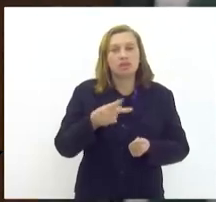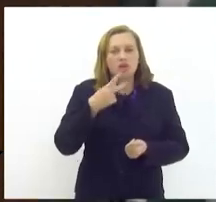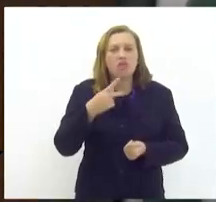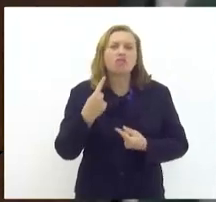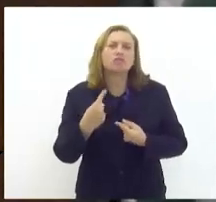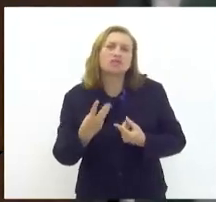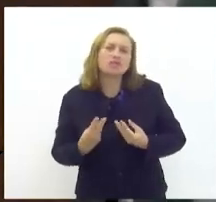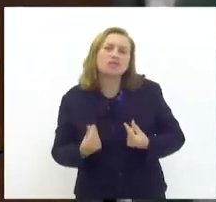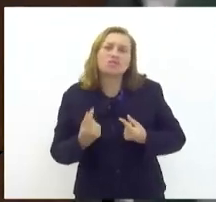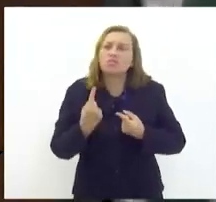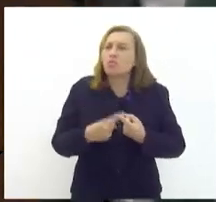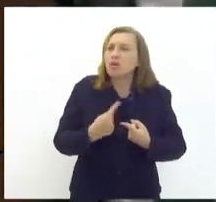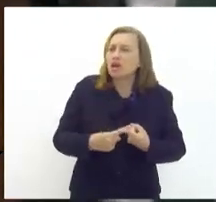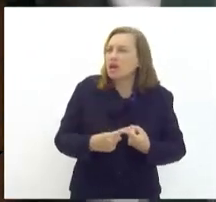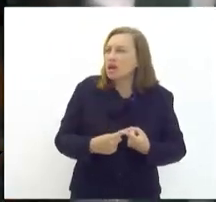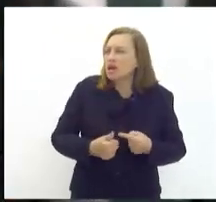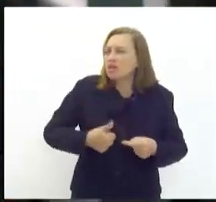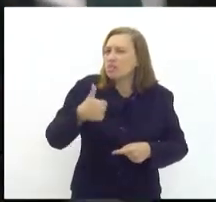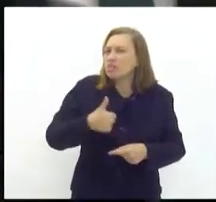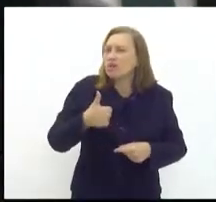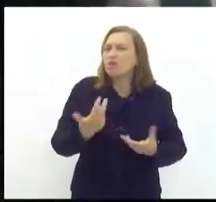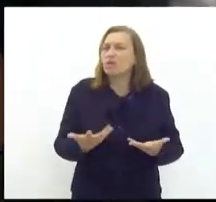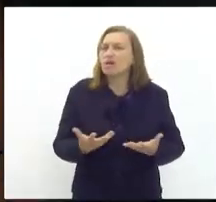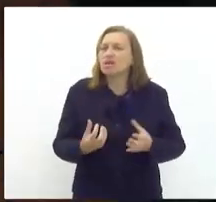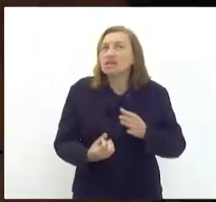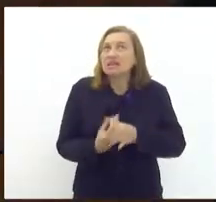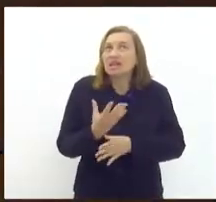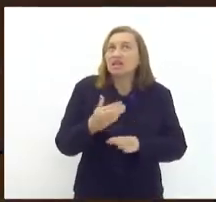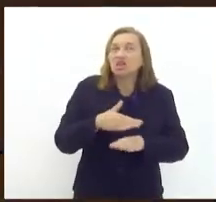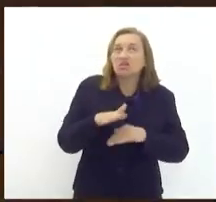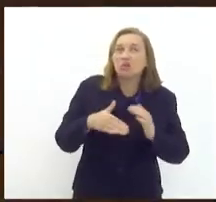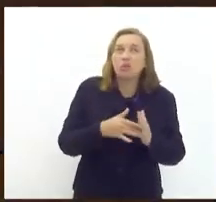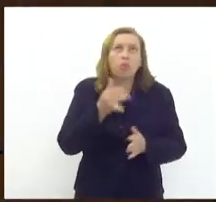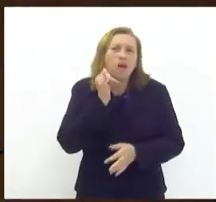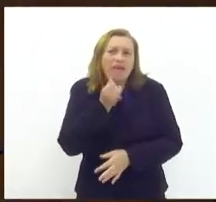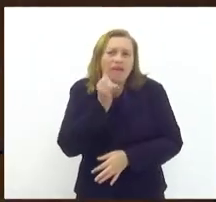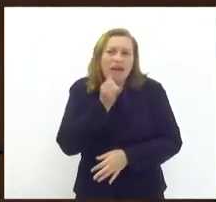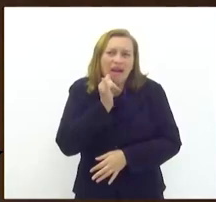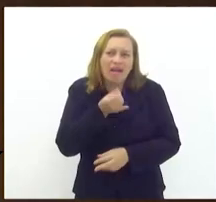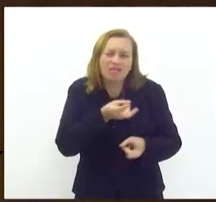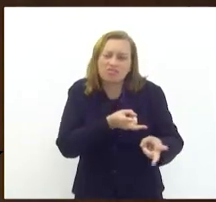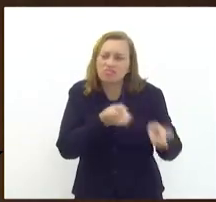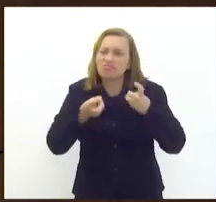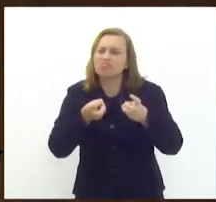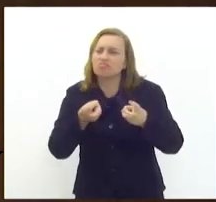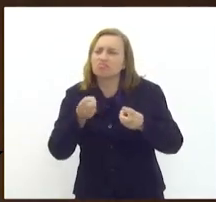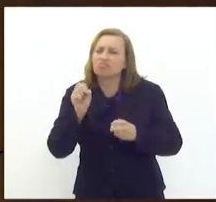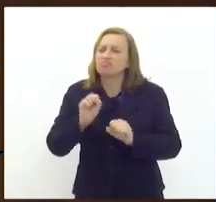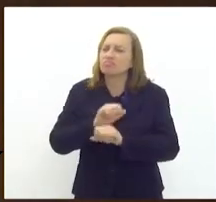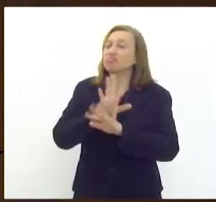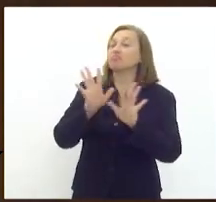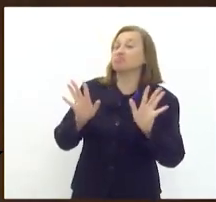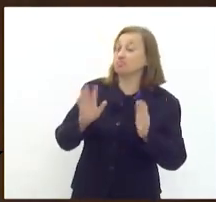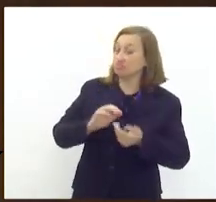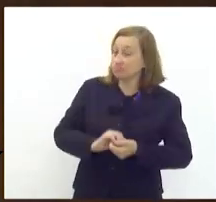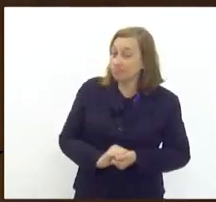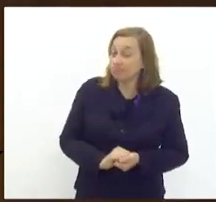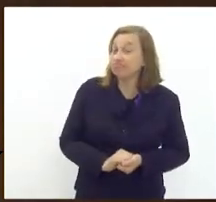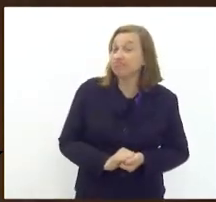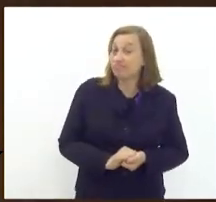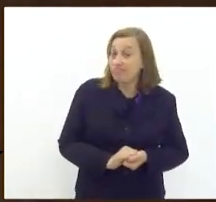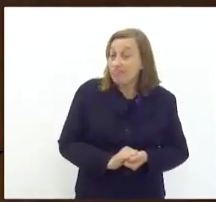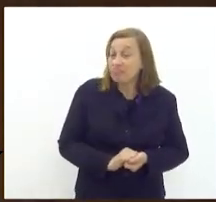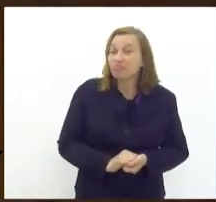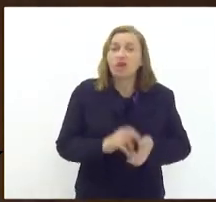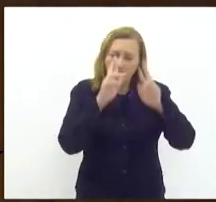sensível primeiro porque se cria toda aqui uma narrativa e a gente percebe isso de forma muito clara é